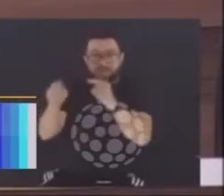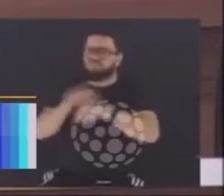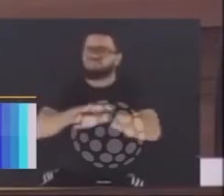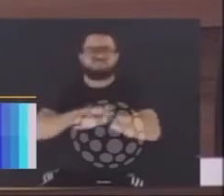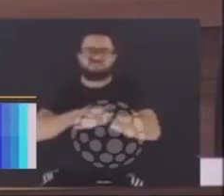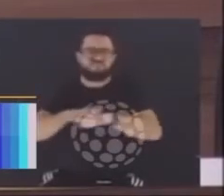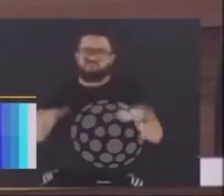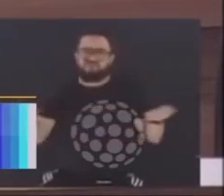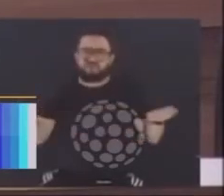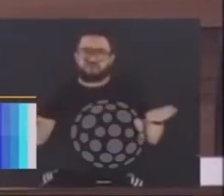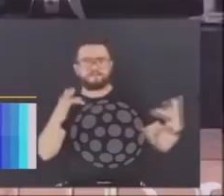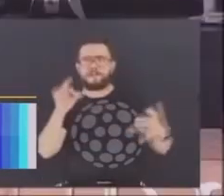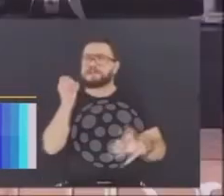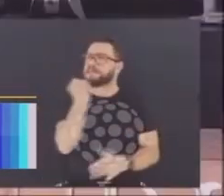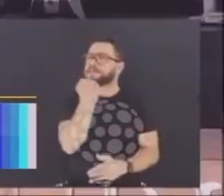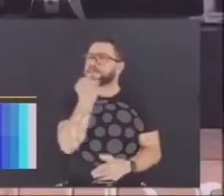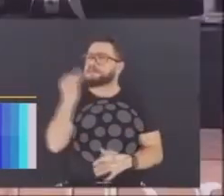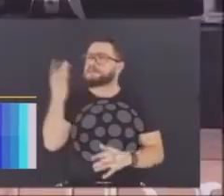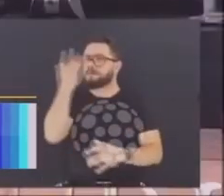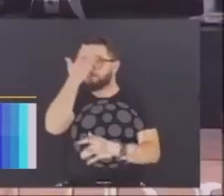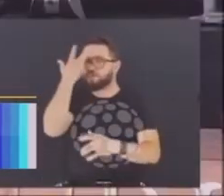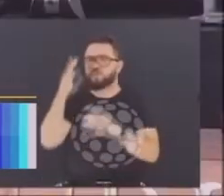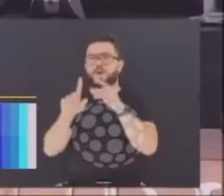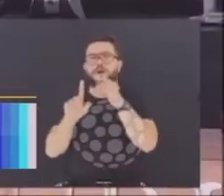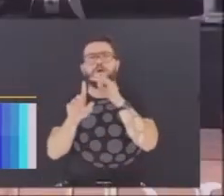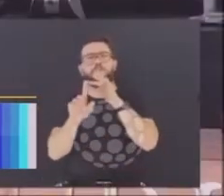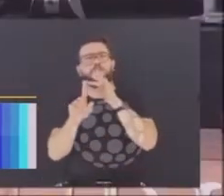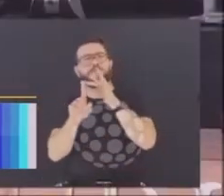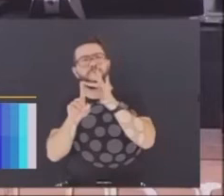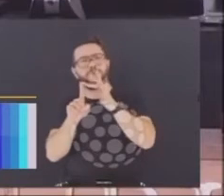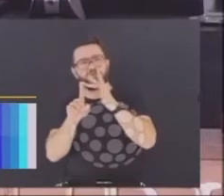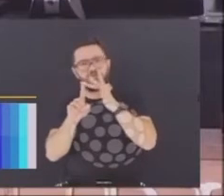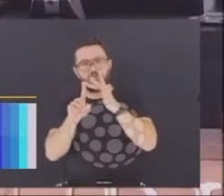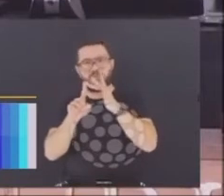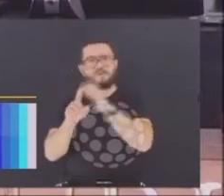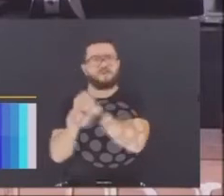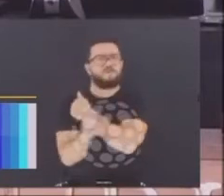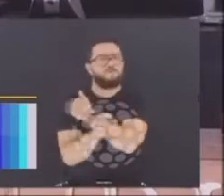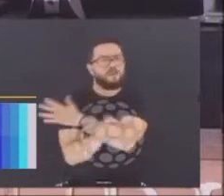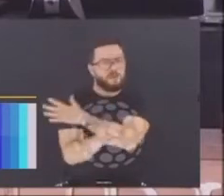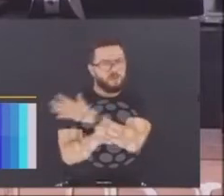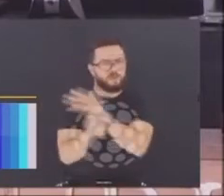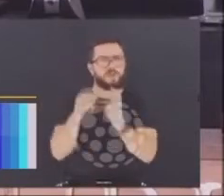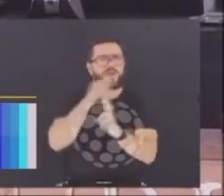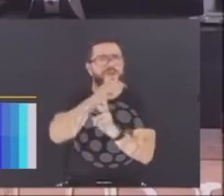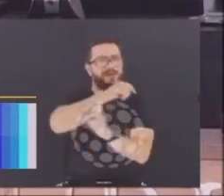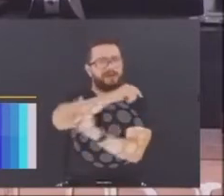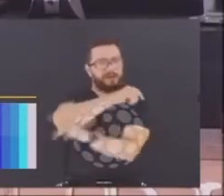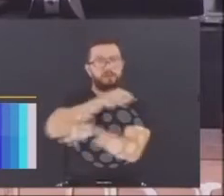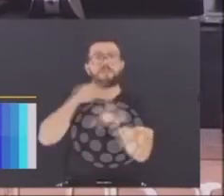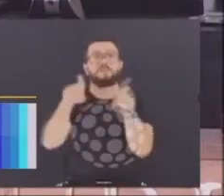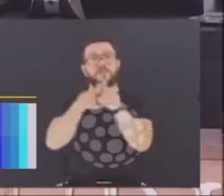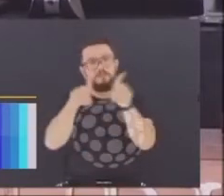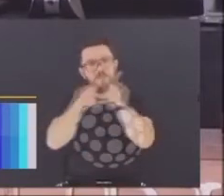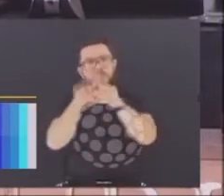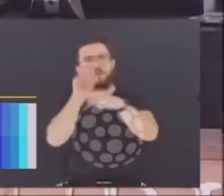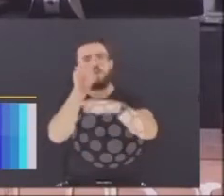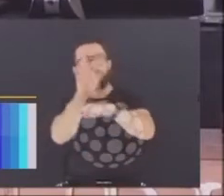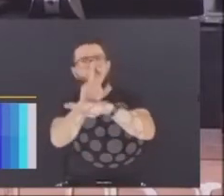um provar o contrário. O presidente da Câmara, Tico Kusma, afirmou que a Câmara tomará providências.